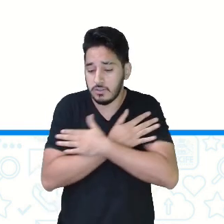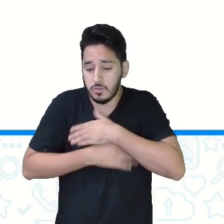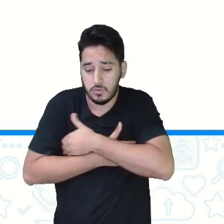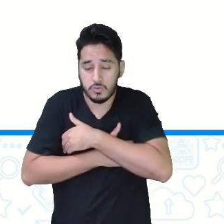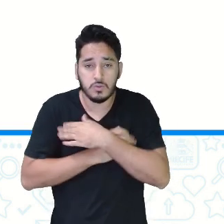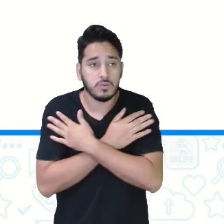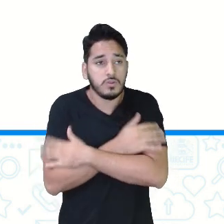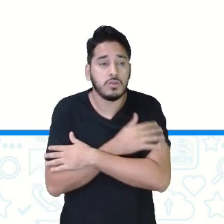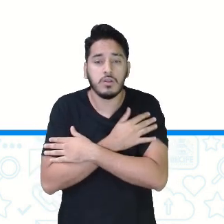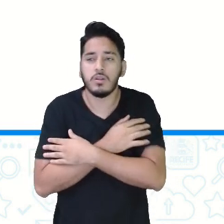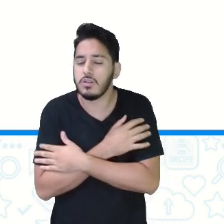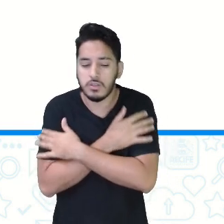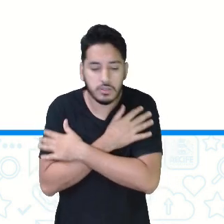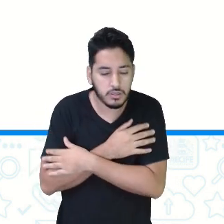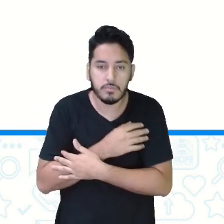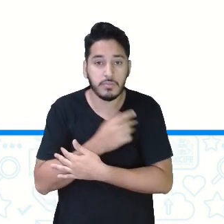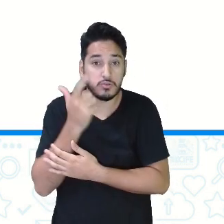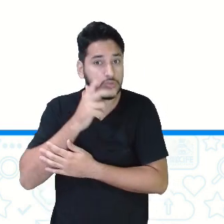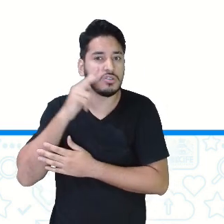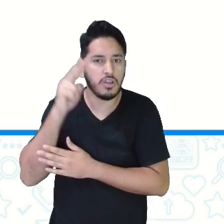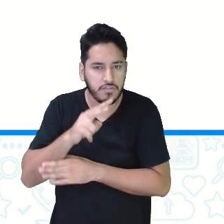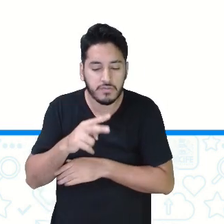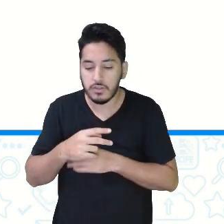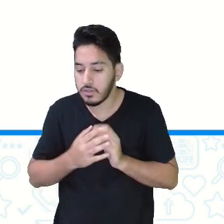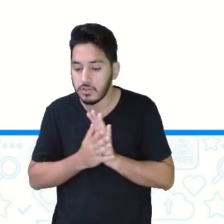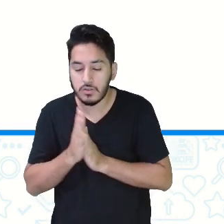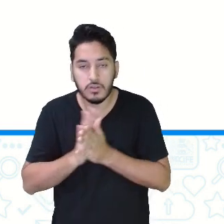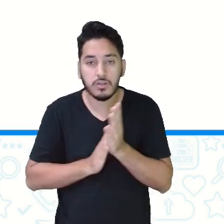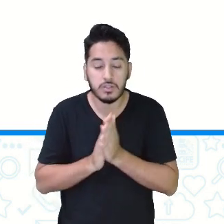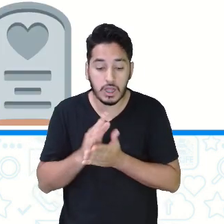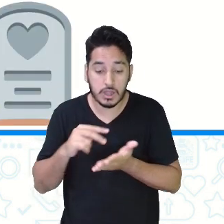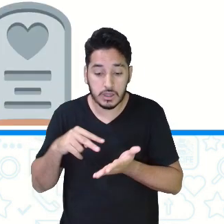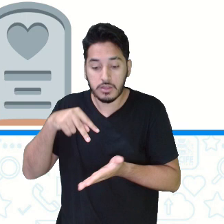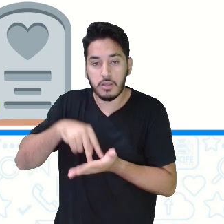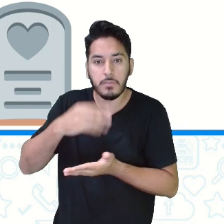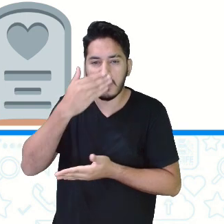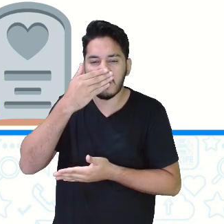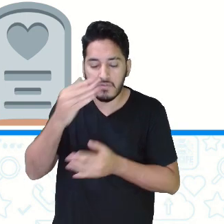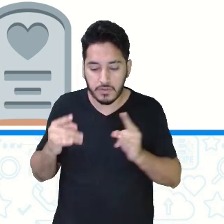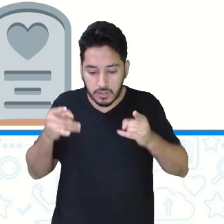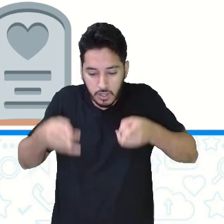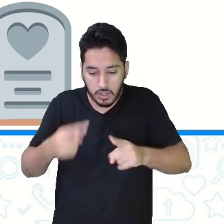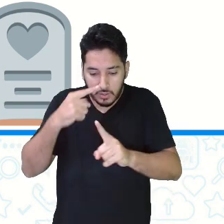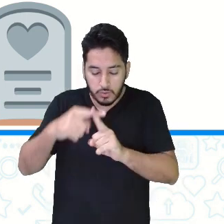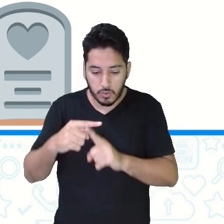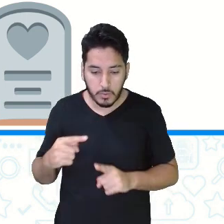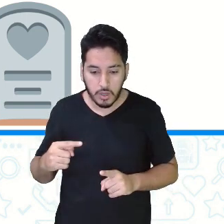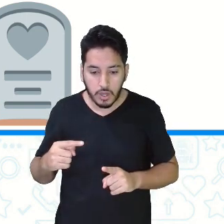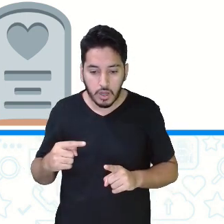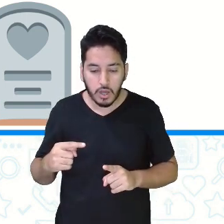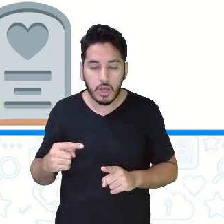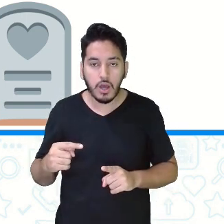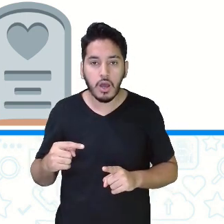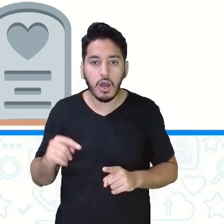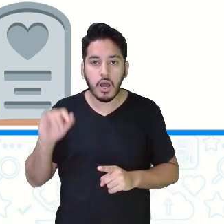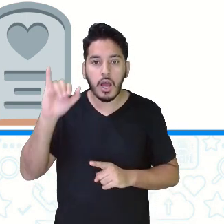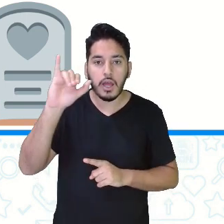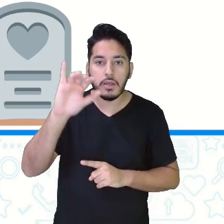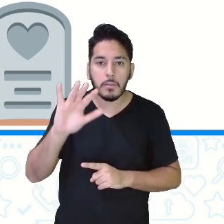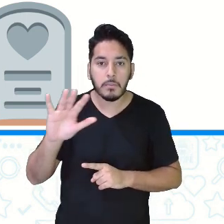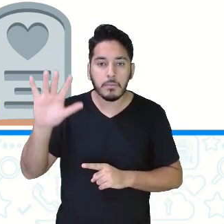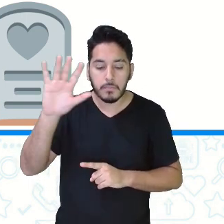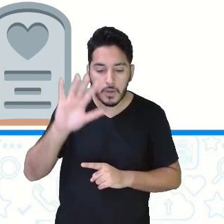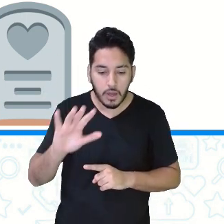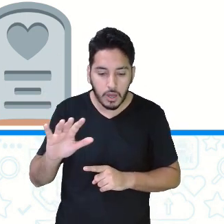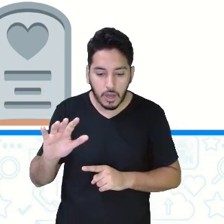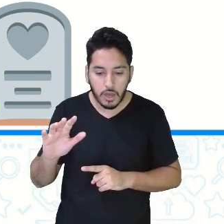tremia, mas podia enxergar perfeitamente. Estava de pé diante da tumba. E o retrato da defunta que ali